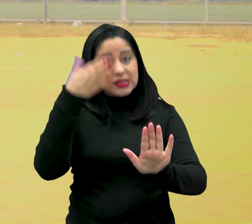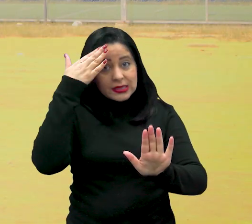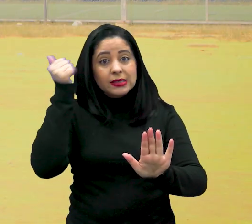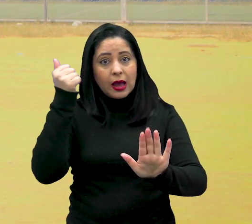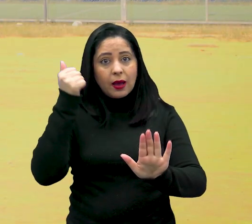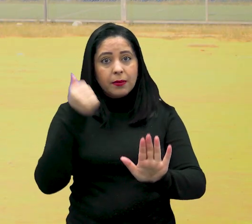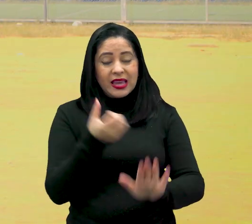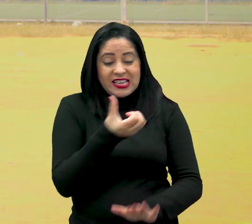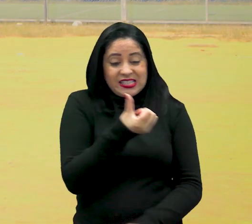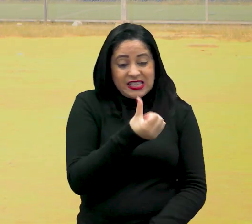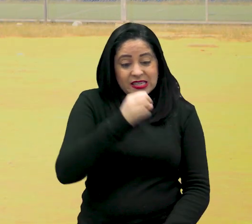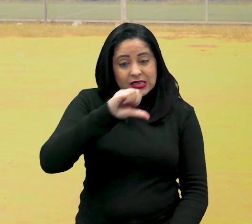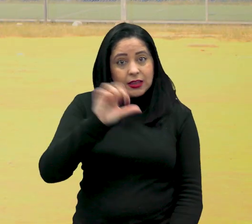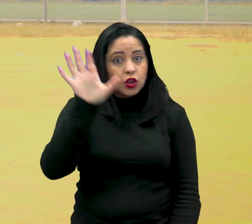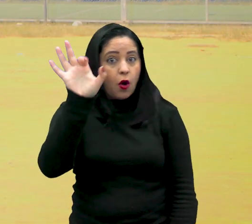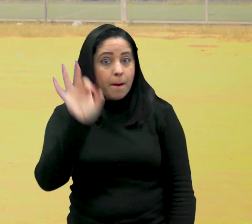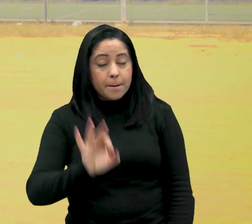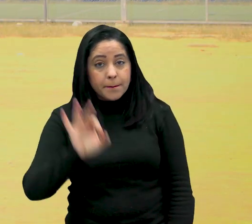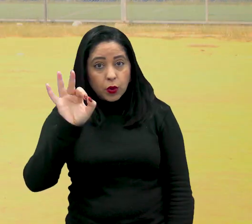que ao menos